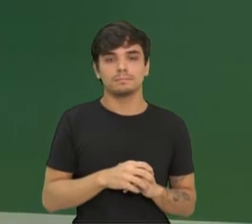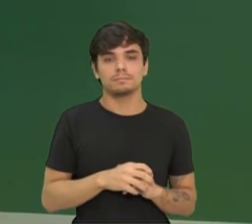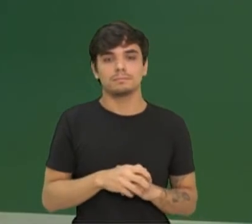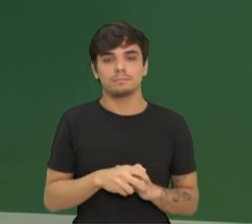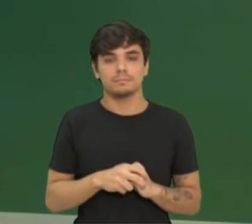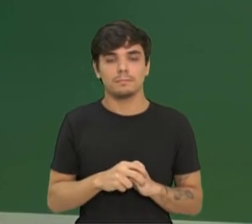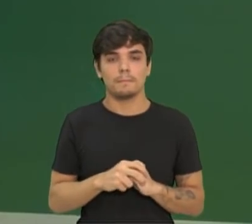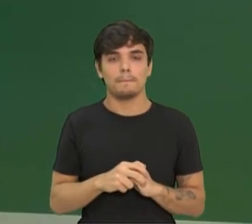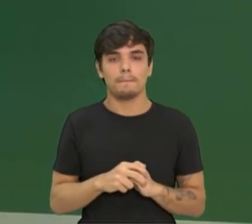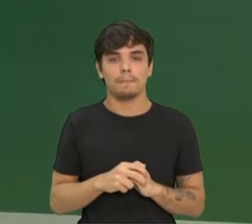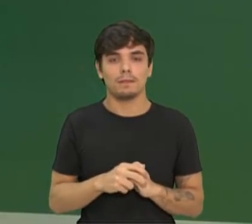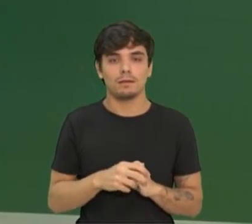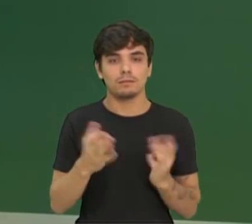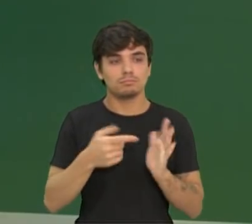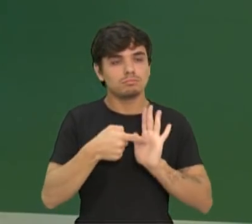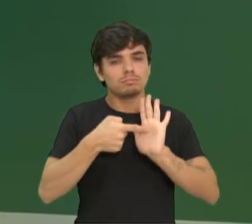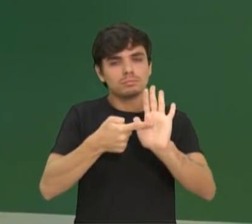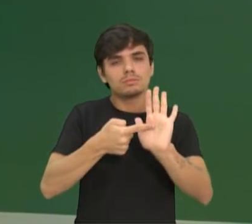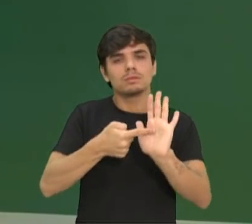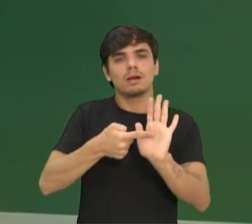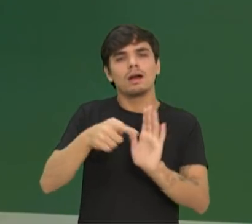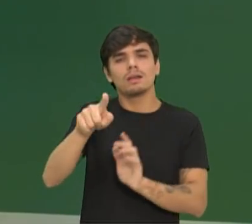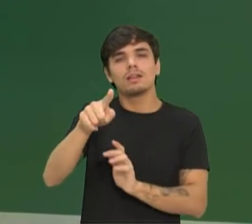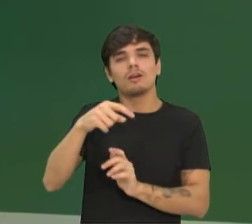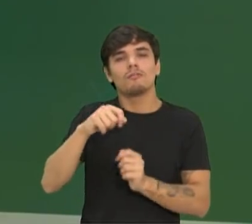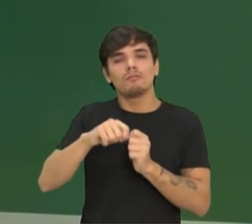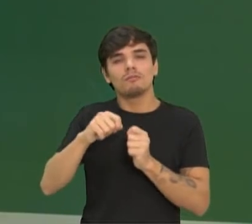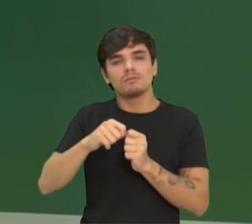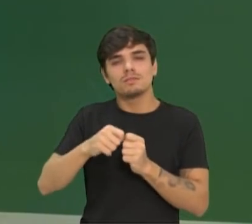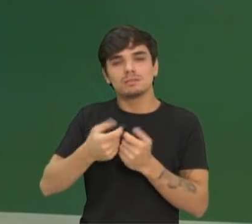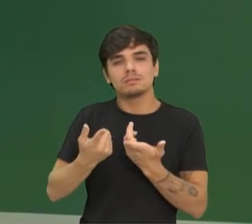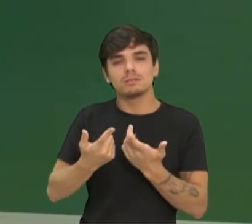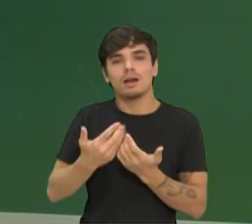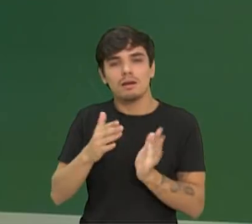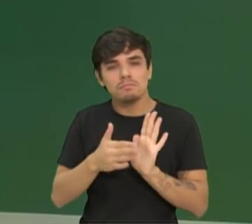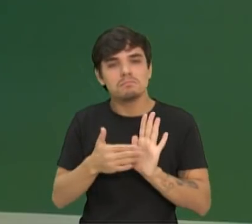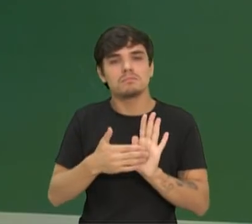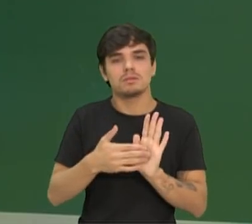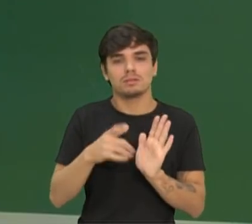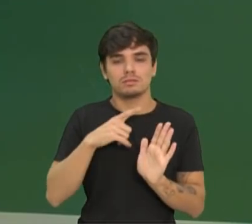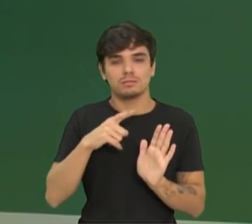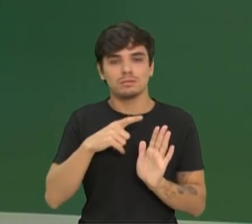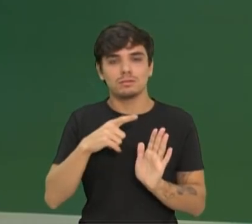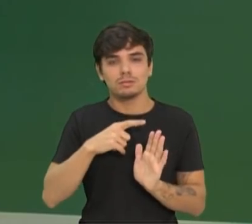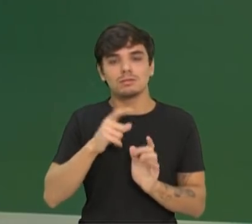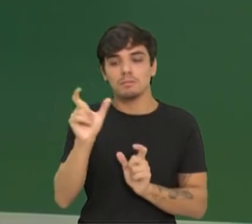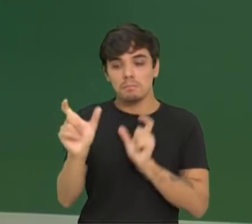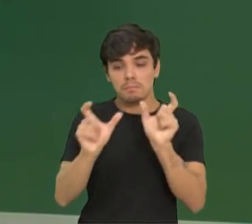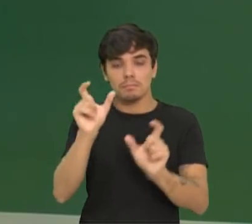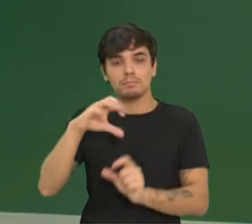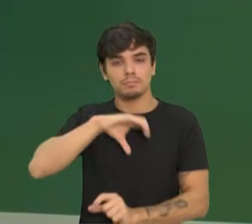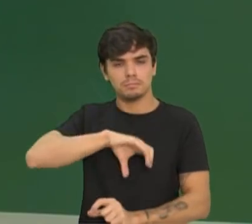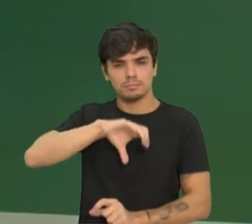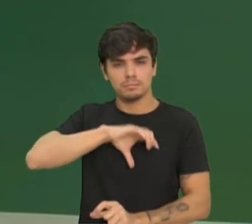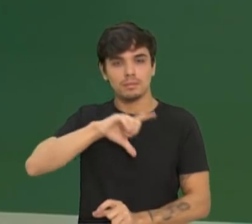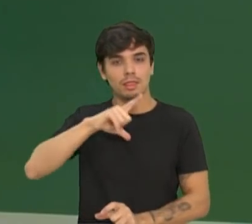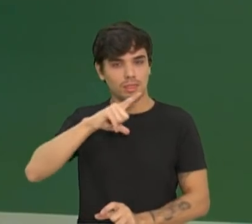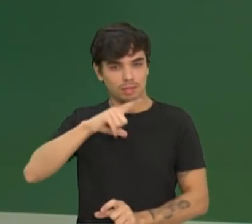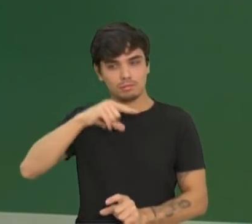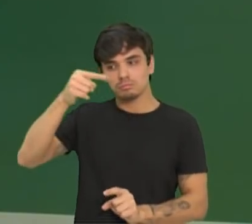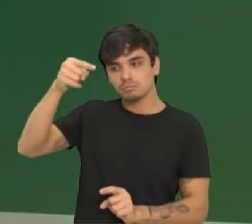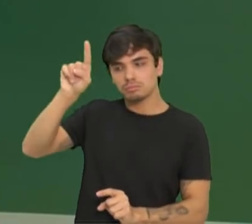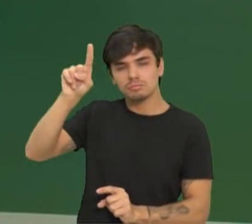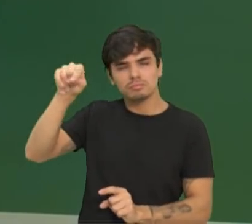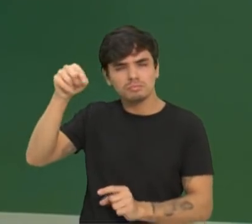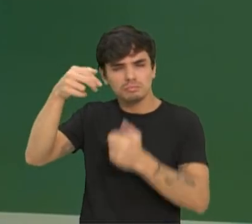Agora eu provo aquilo que eu acabei de desafiar você, de certa forma. Toda palavra de língua portuguesa possui um acento, se for